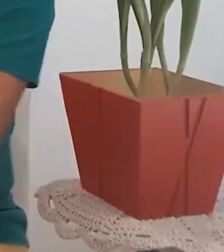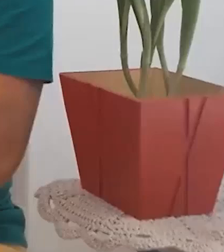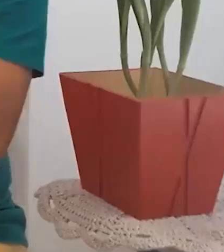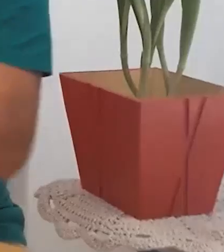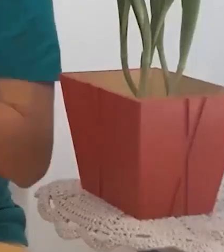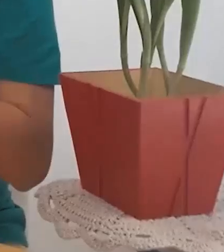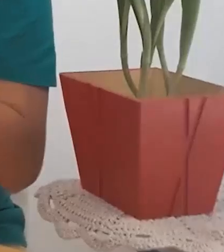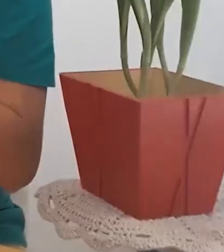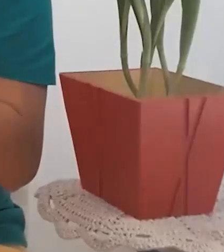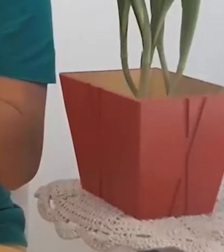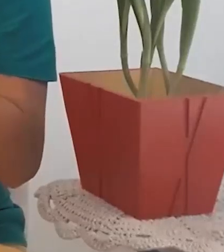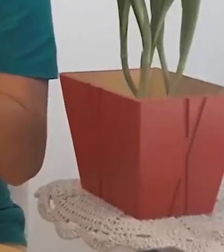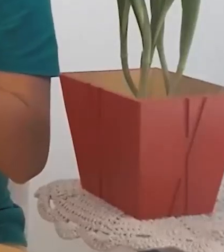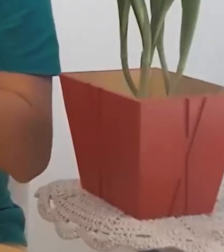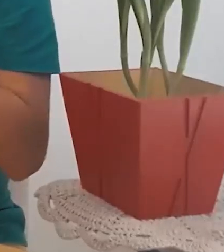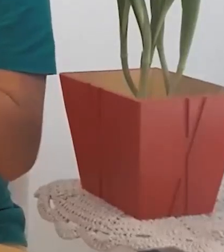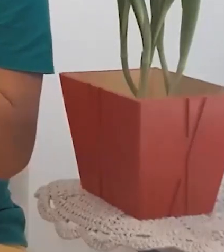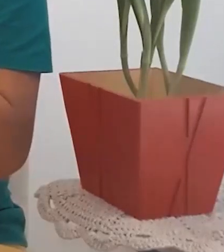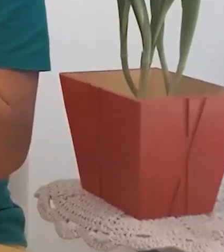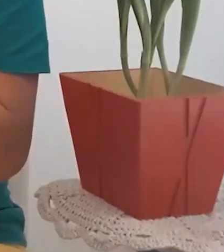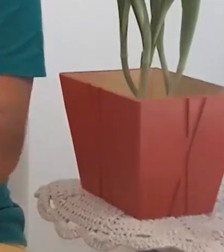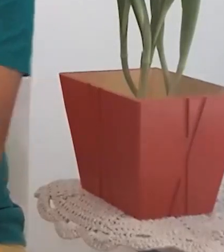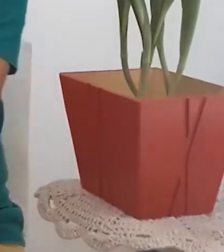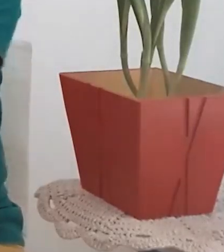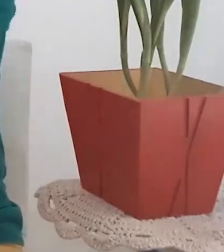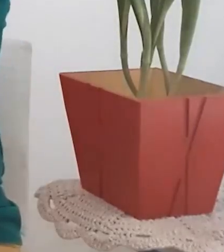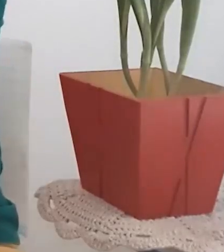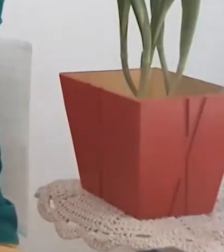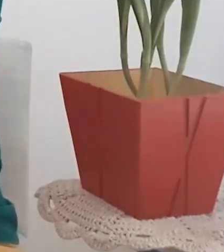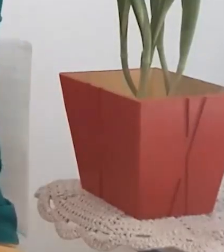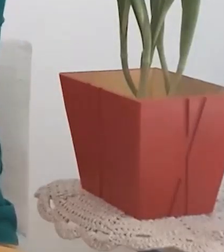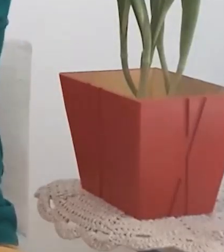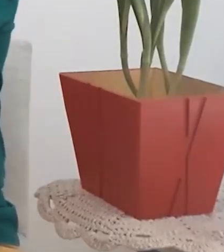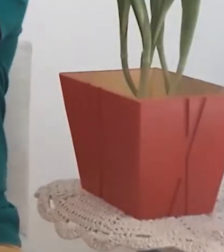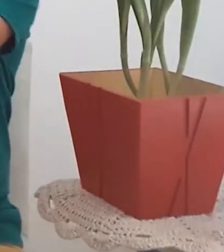Agora sou eu que vou passar o anel. Vamos lá.